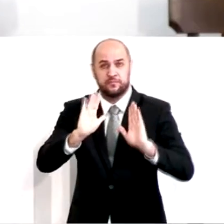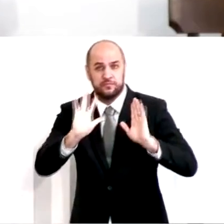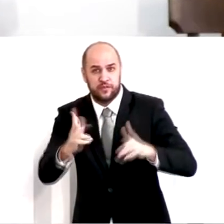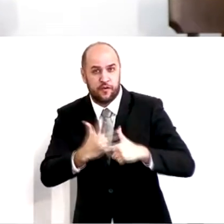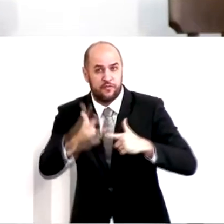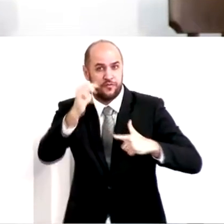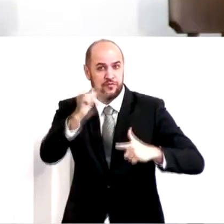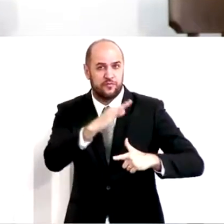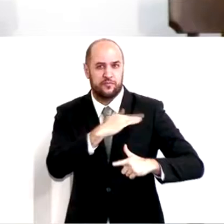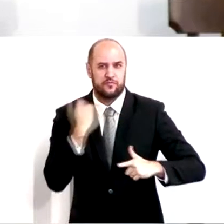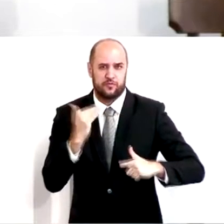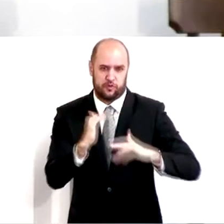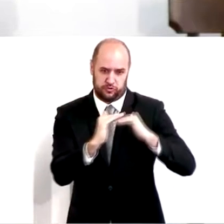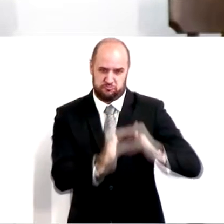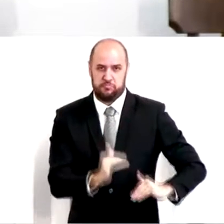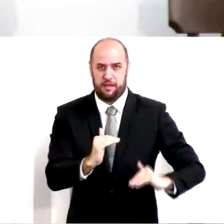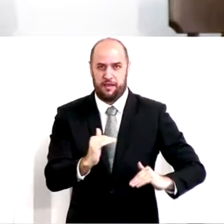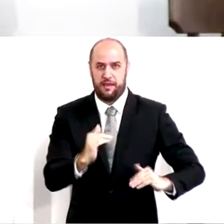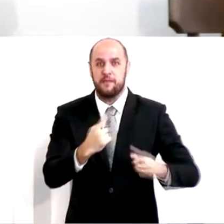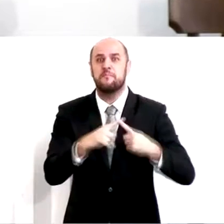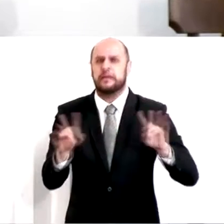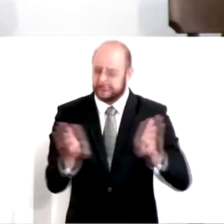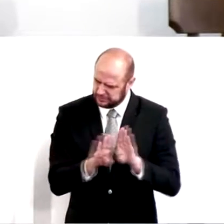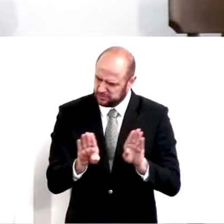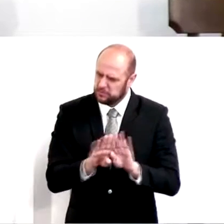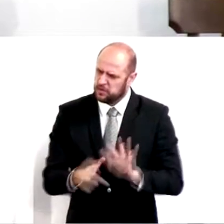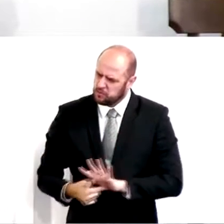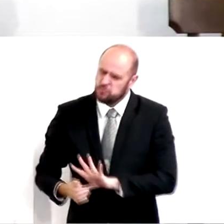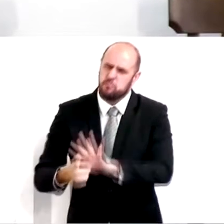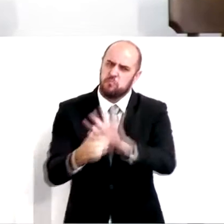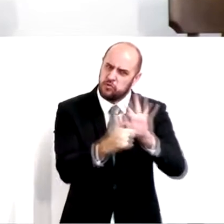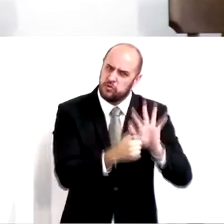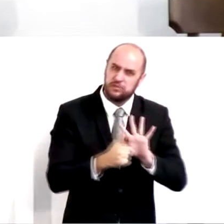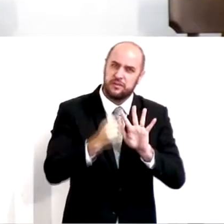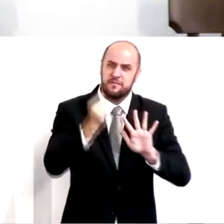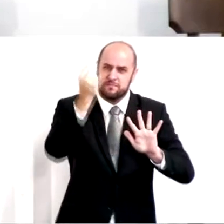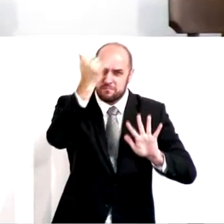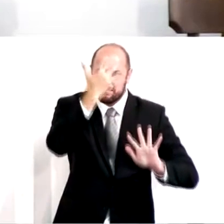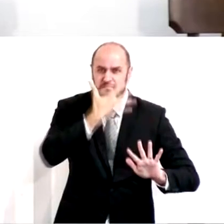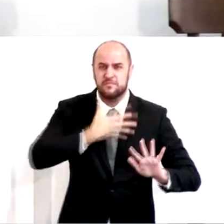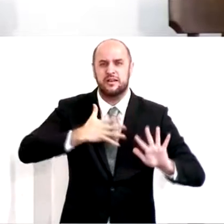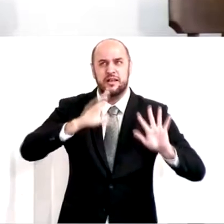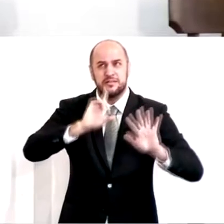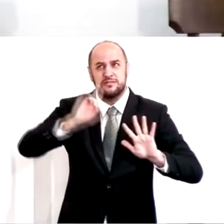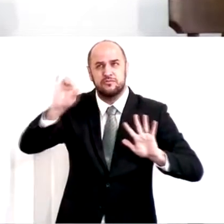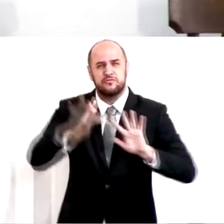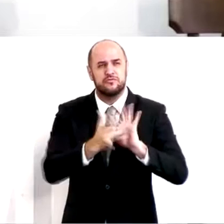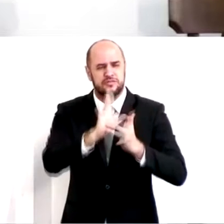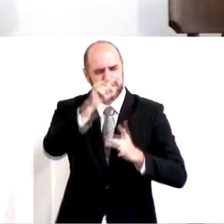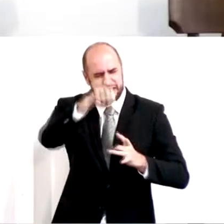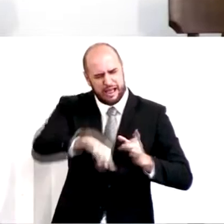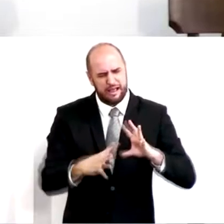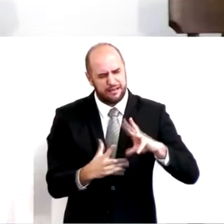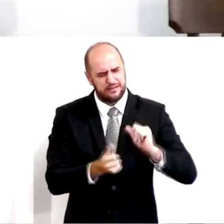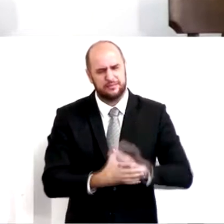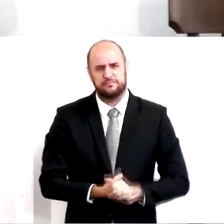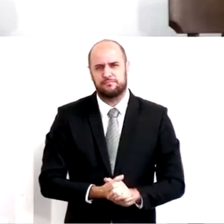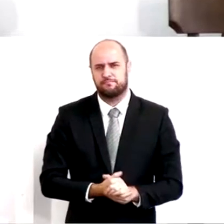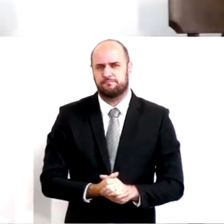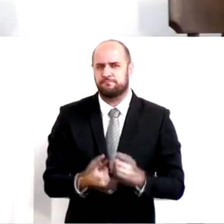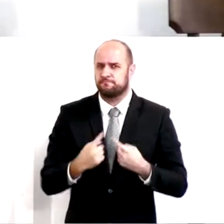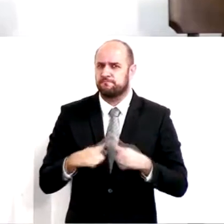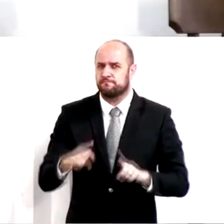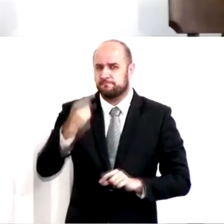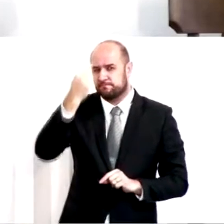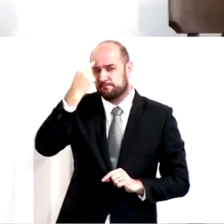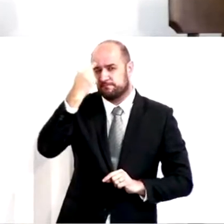fomos levados a demonstrar, somos levados a demonstrar a vitória de Cristo no mundo. Mas pense e reflita, em nome